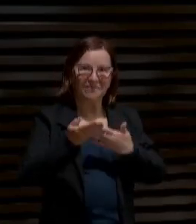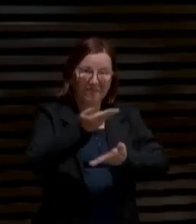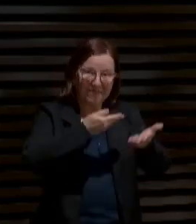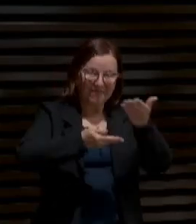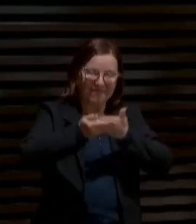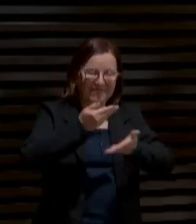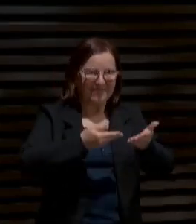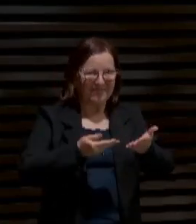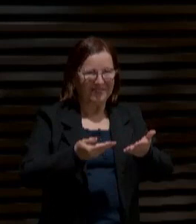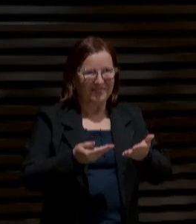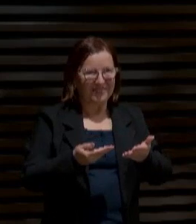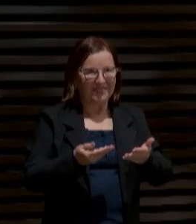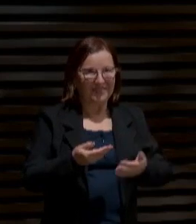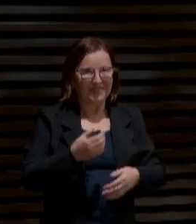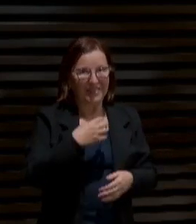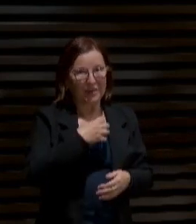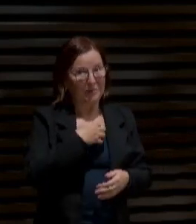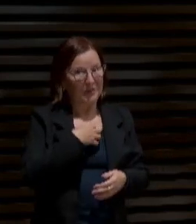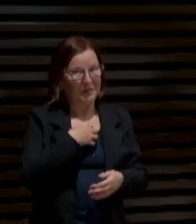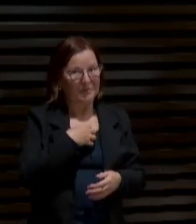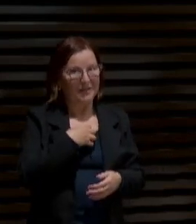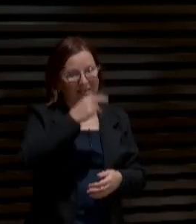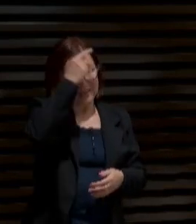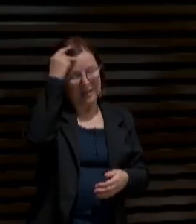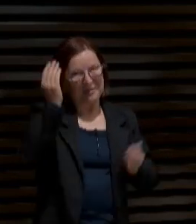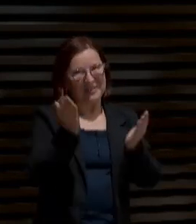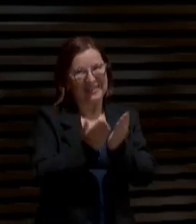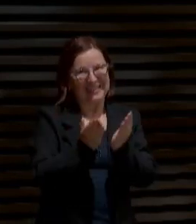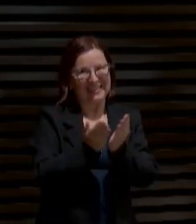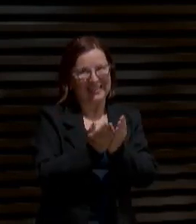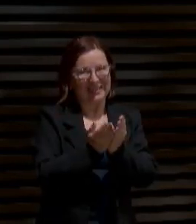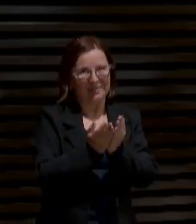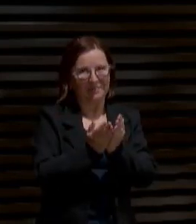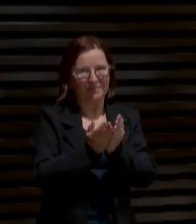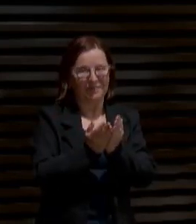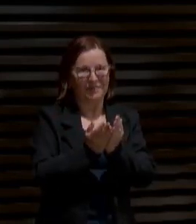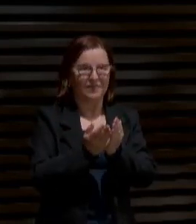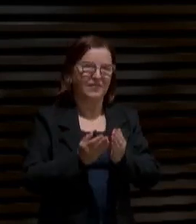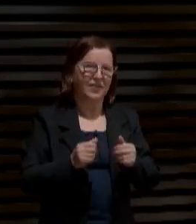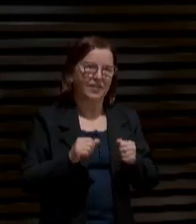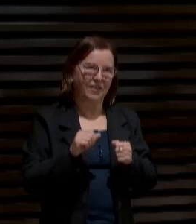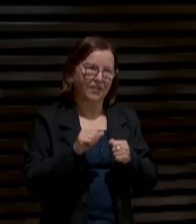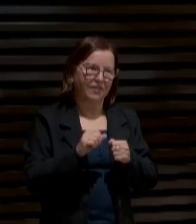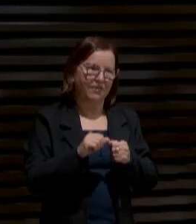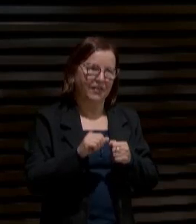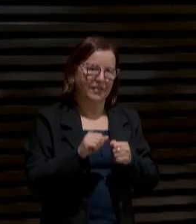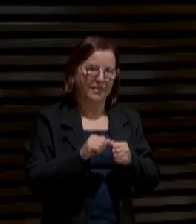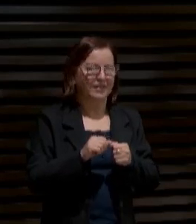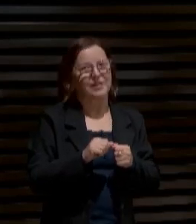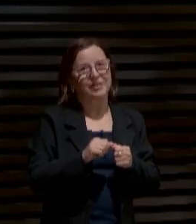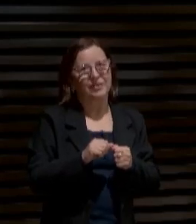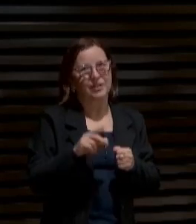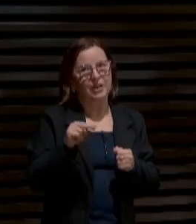relacionamentos comportamento do Cristão moldando ao caráter de Cristo sejam que isso aqui ó tem a ver com a